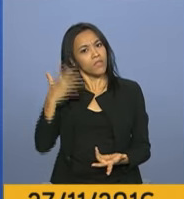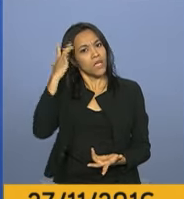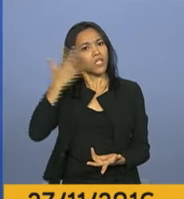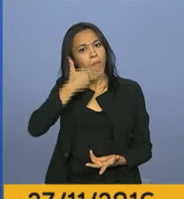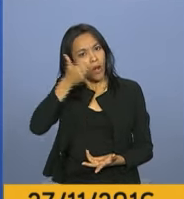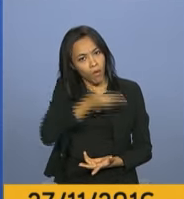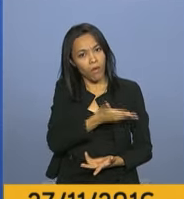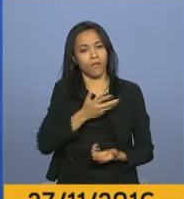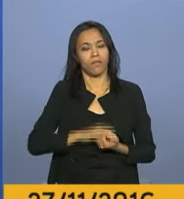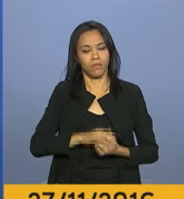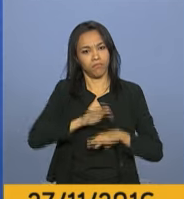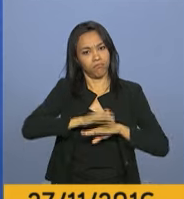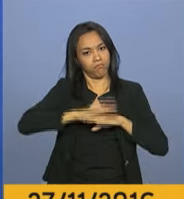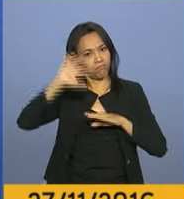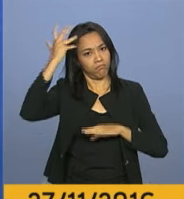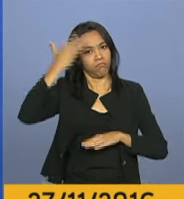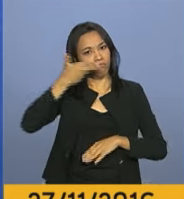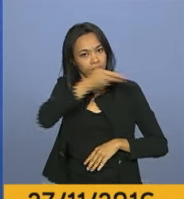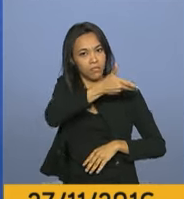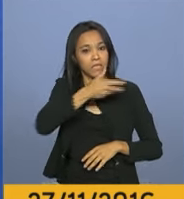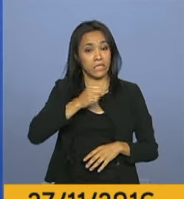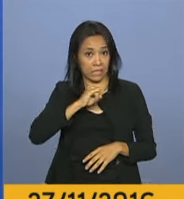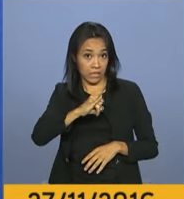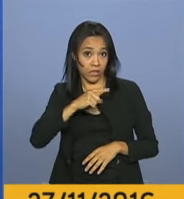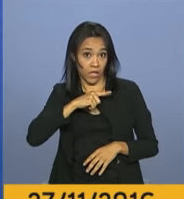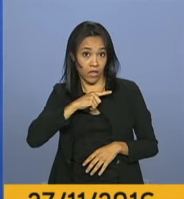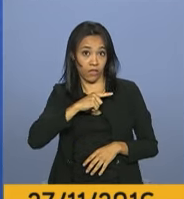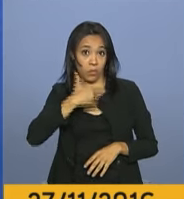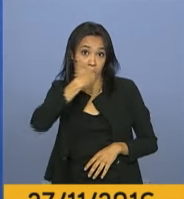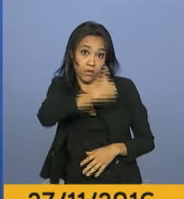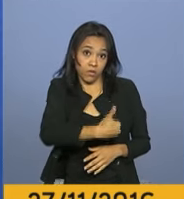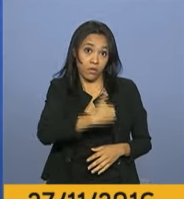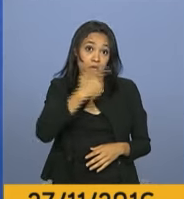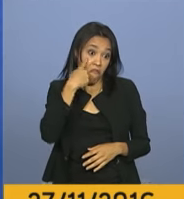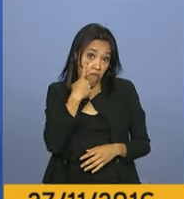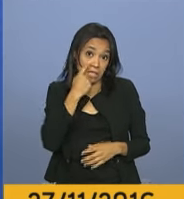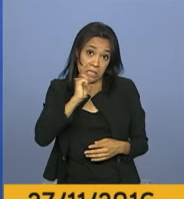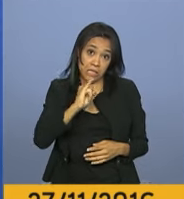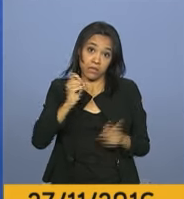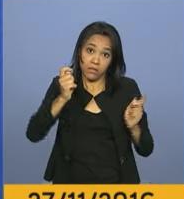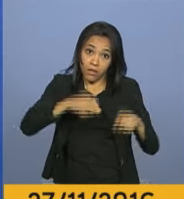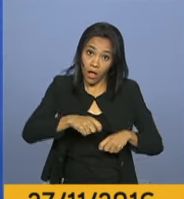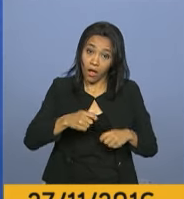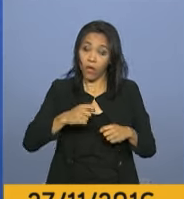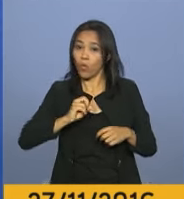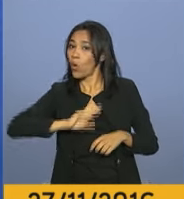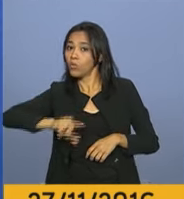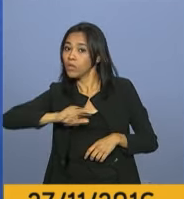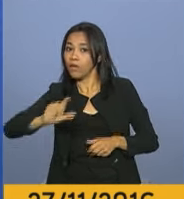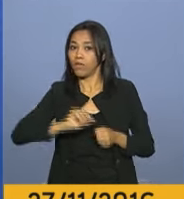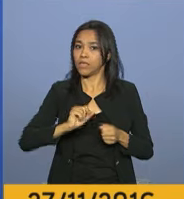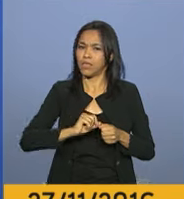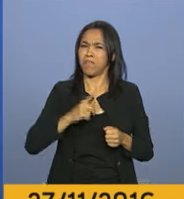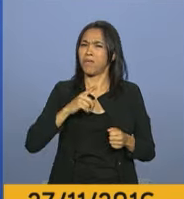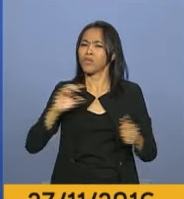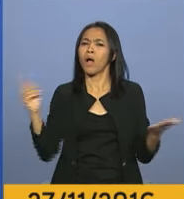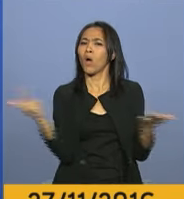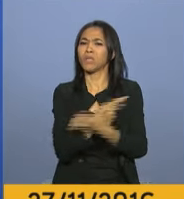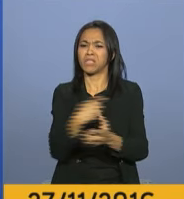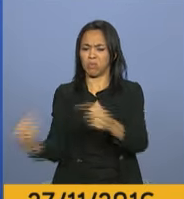melhor. Não é? Se houve um pleito, você veja o que é possível fazer, etc. Como surgiu um